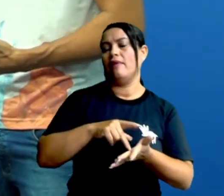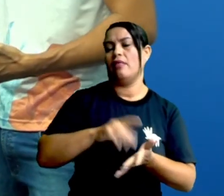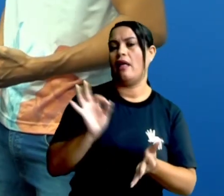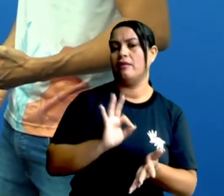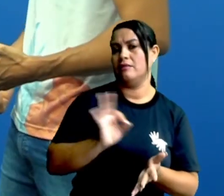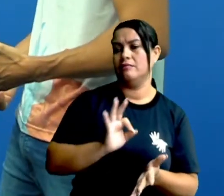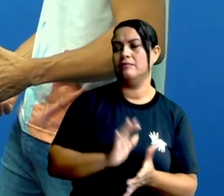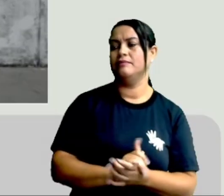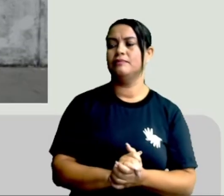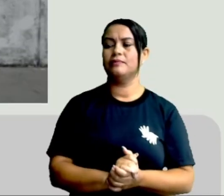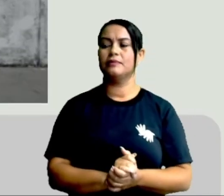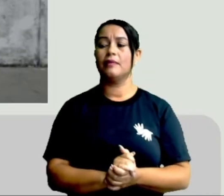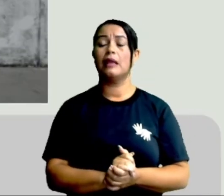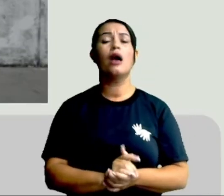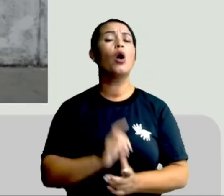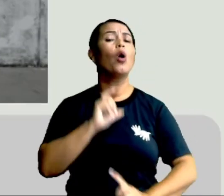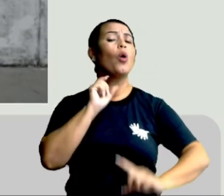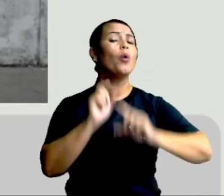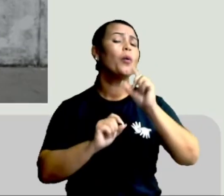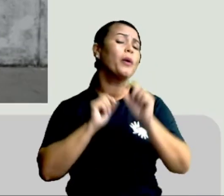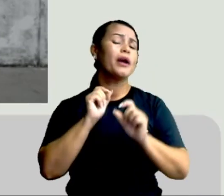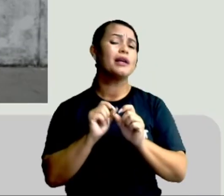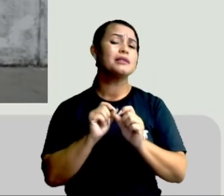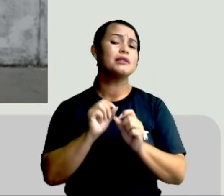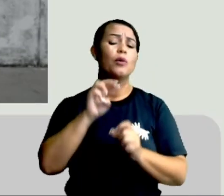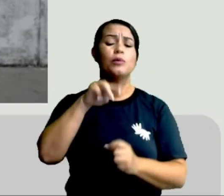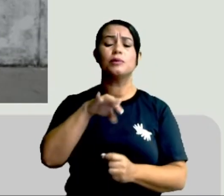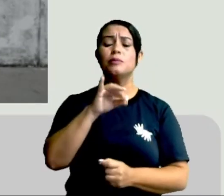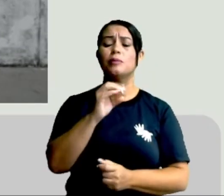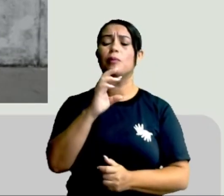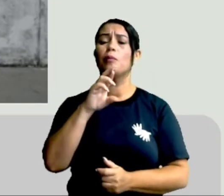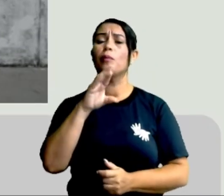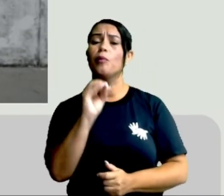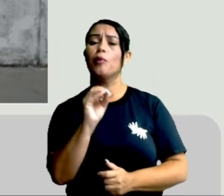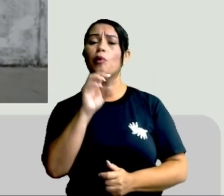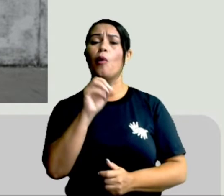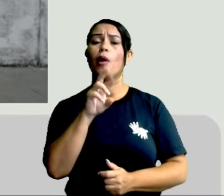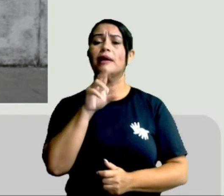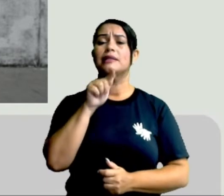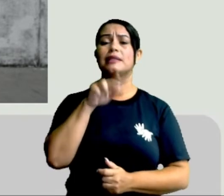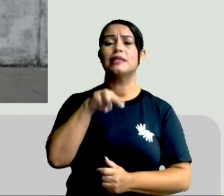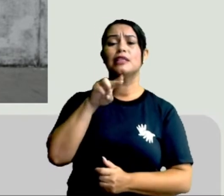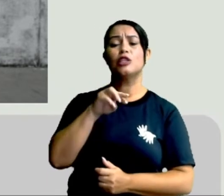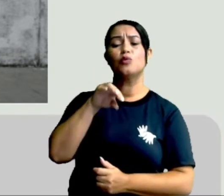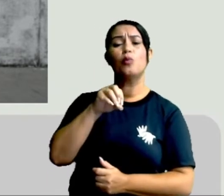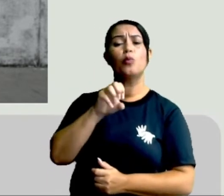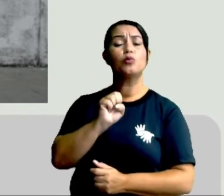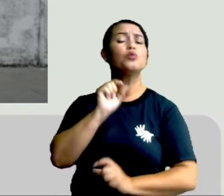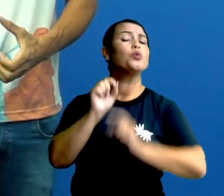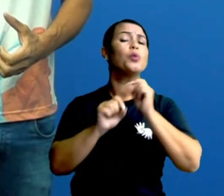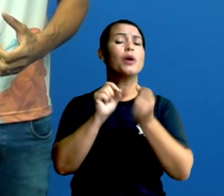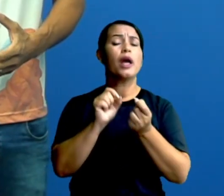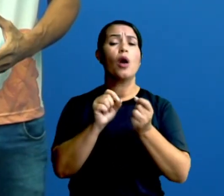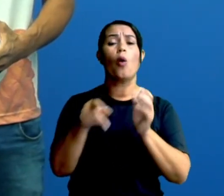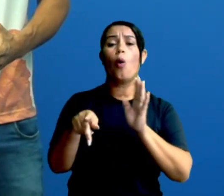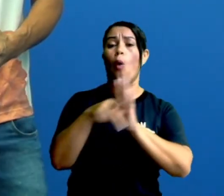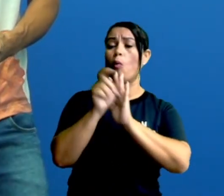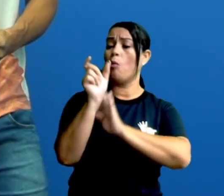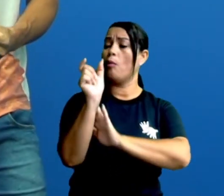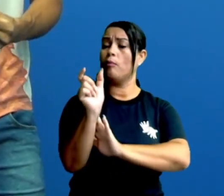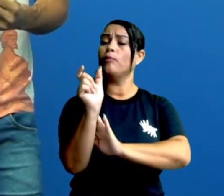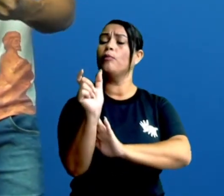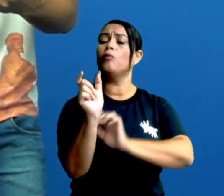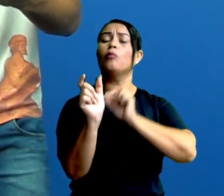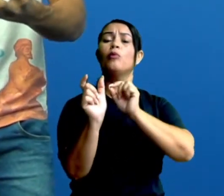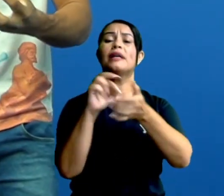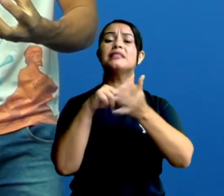é correta, tá certo? E o que seria os micro-organismos? O que são micro-organismos? Como o próprio nome